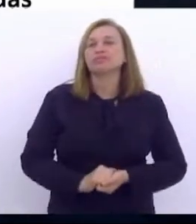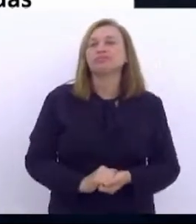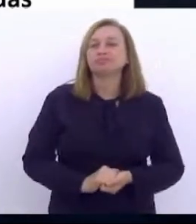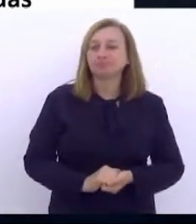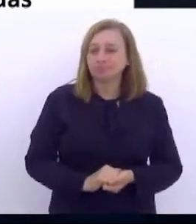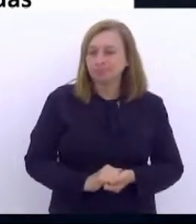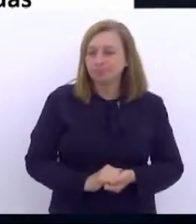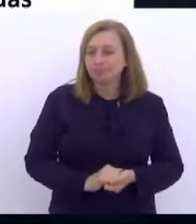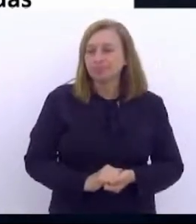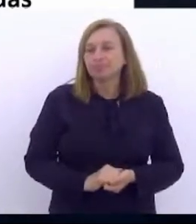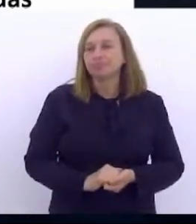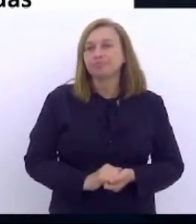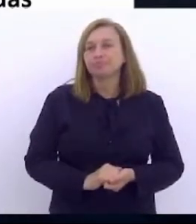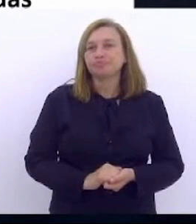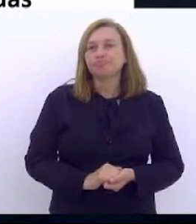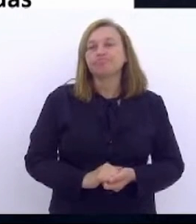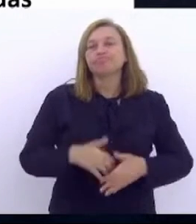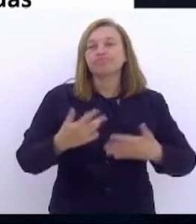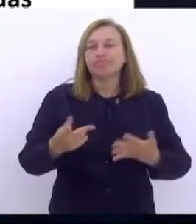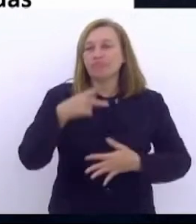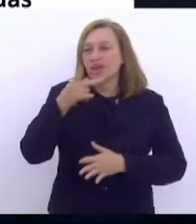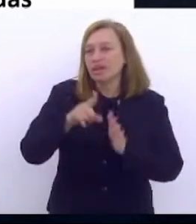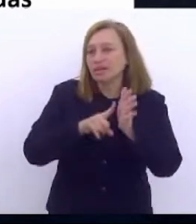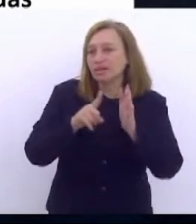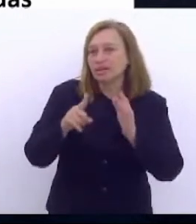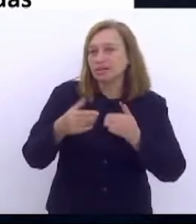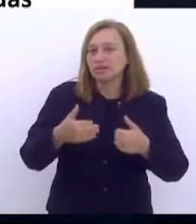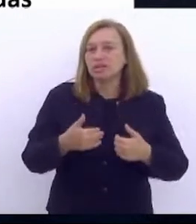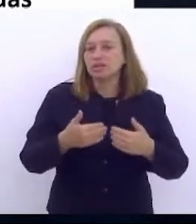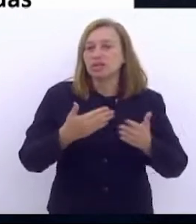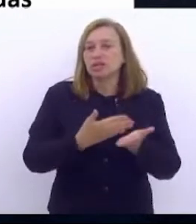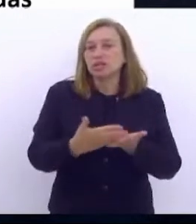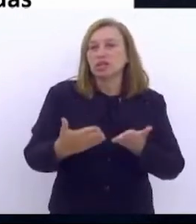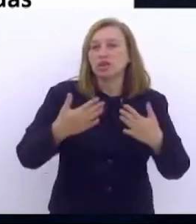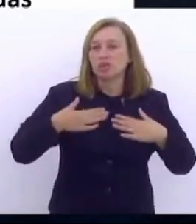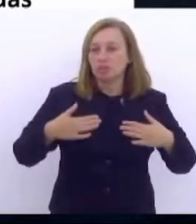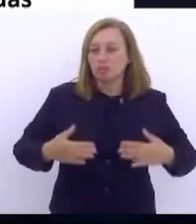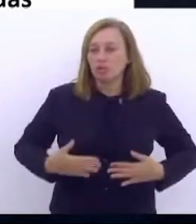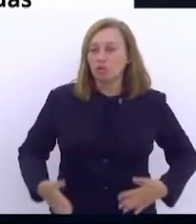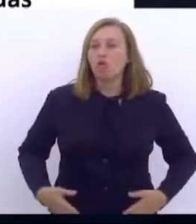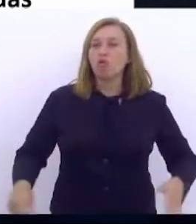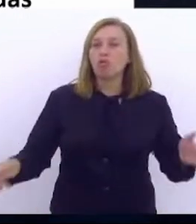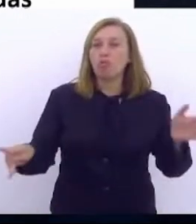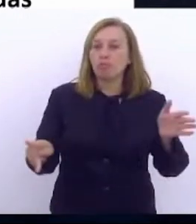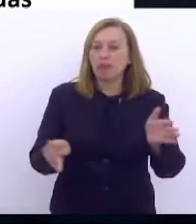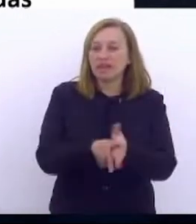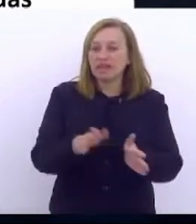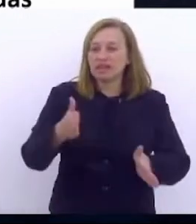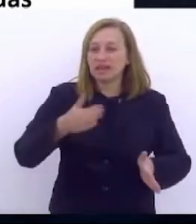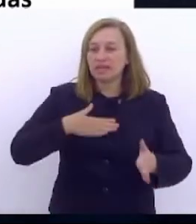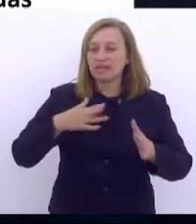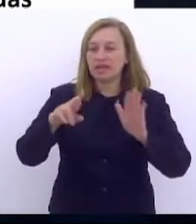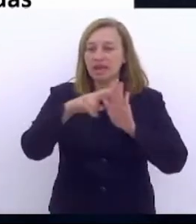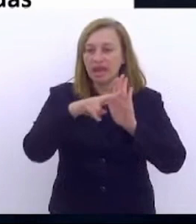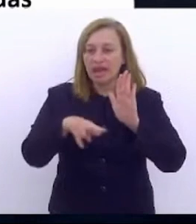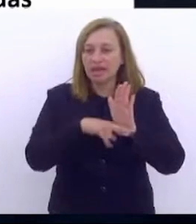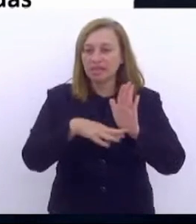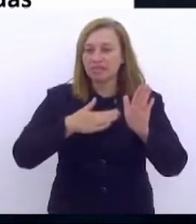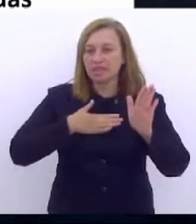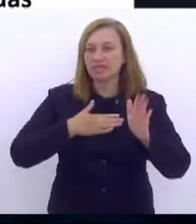aborto. Então, como falava no início, né, meu corpo, minhas regras. Já foi provado que não é corpo, mas também não são regras